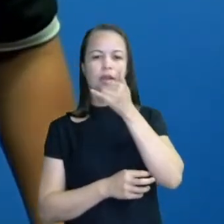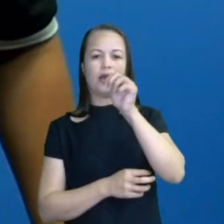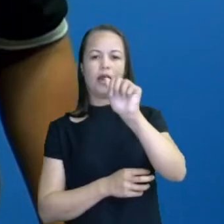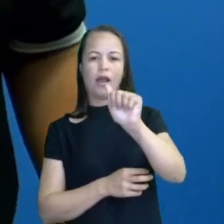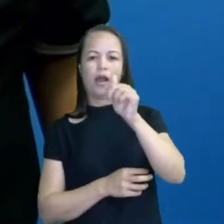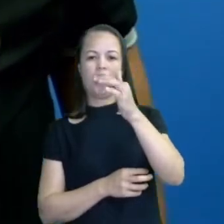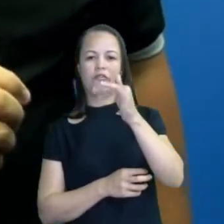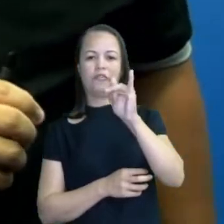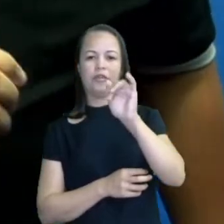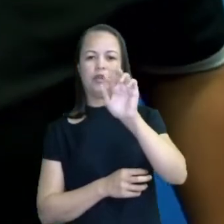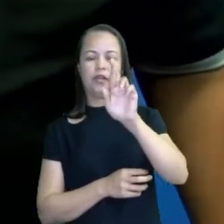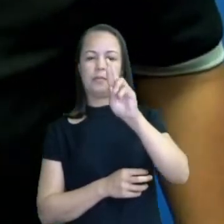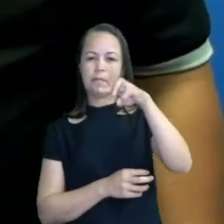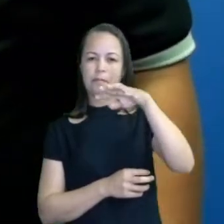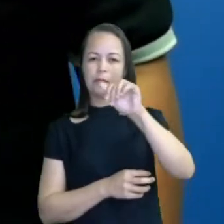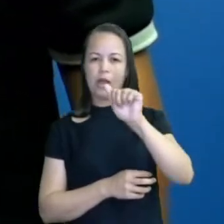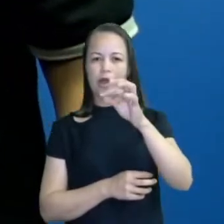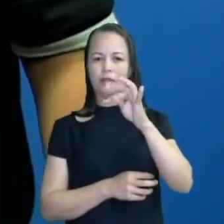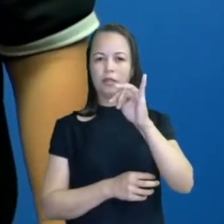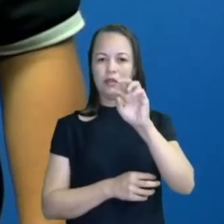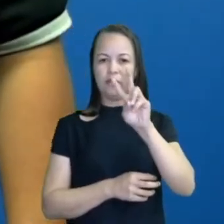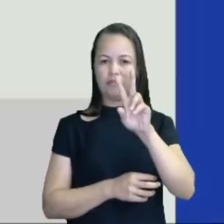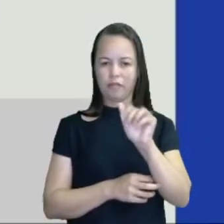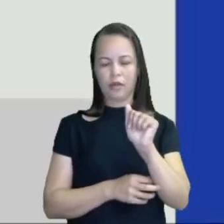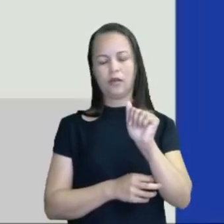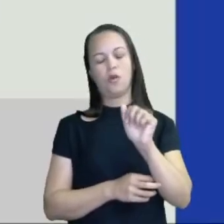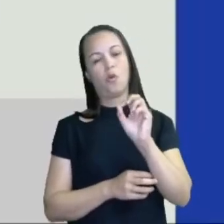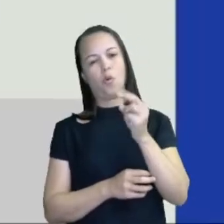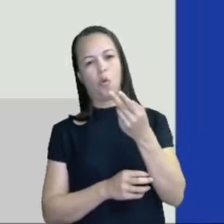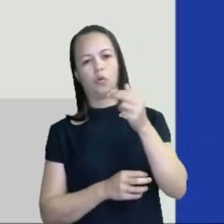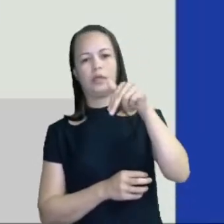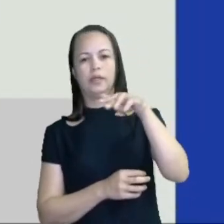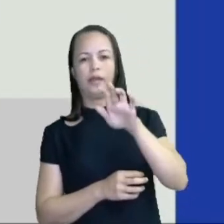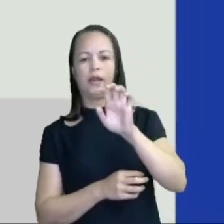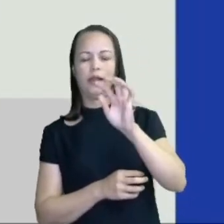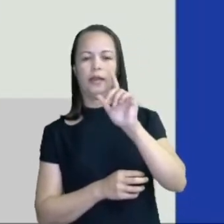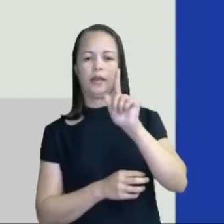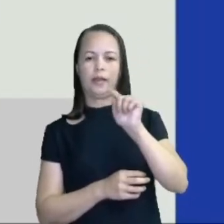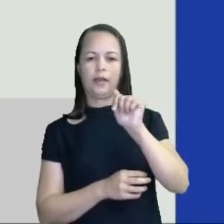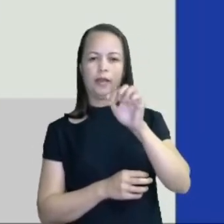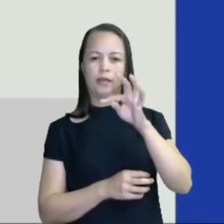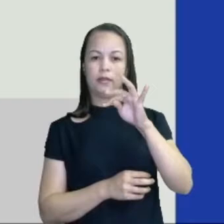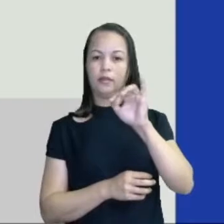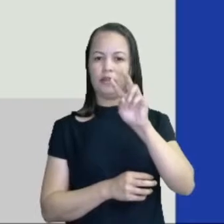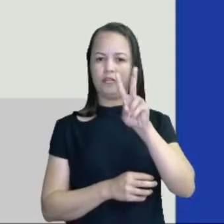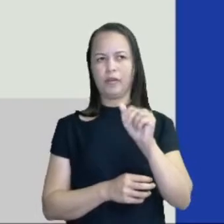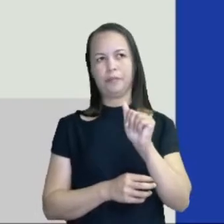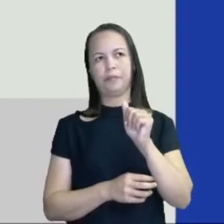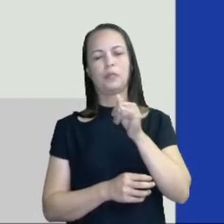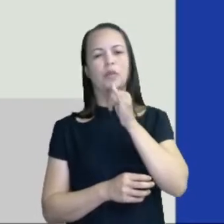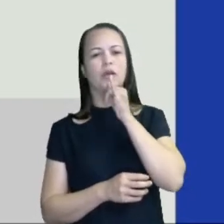aqui. Bruna gosta de comer verduras. Eu estou